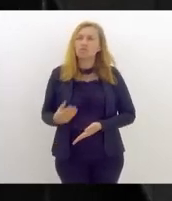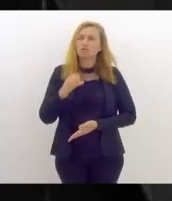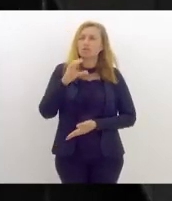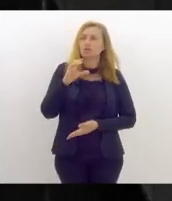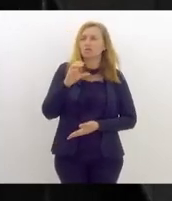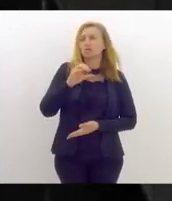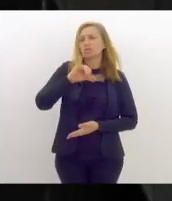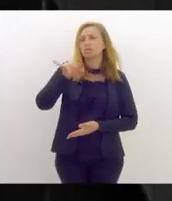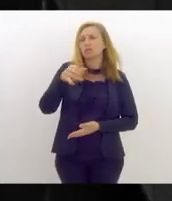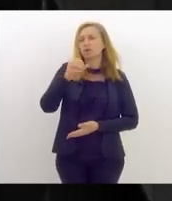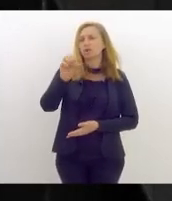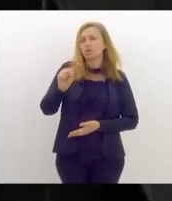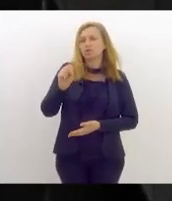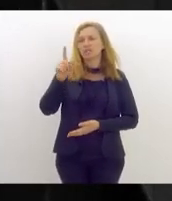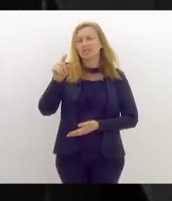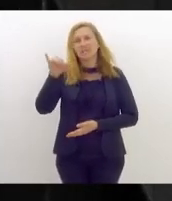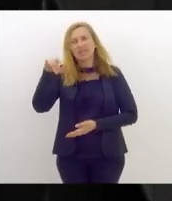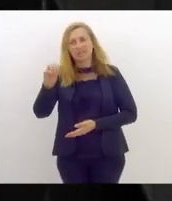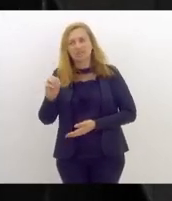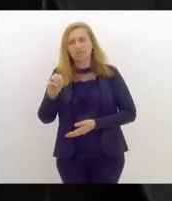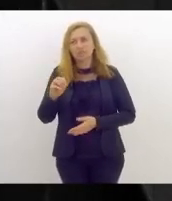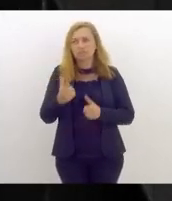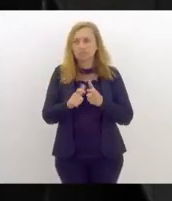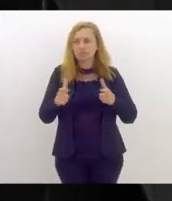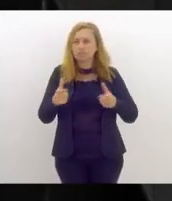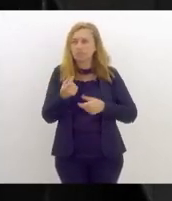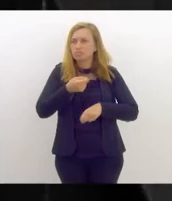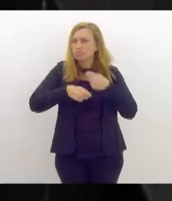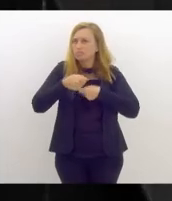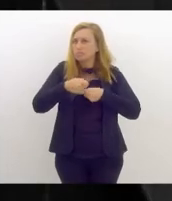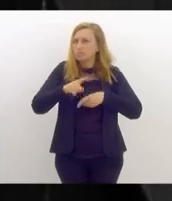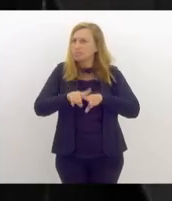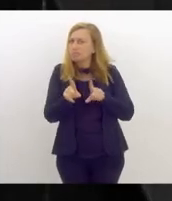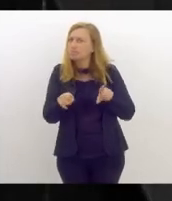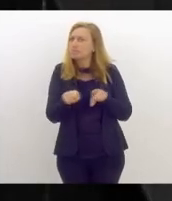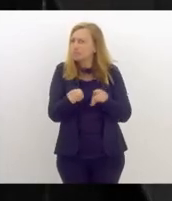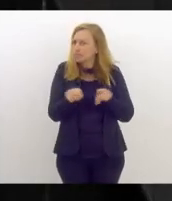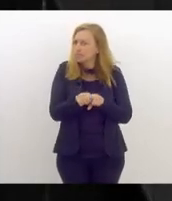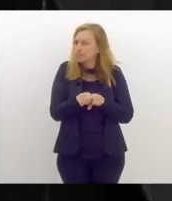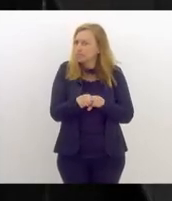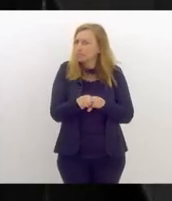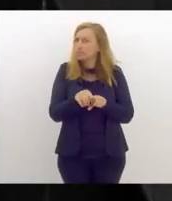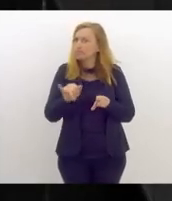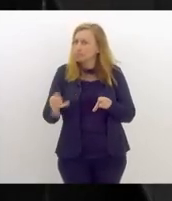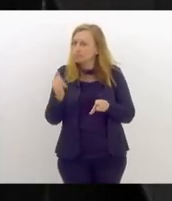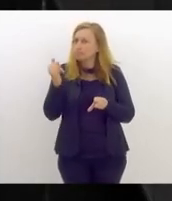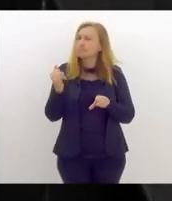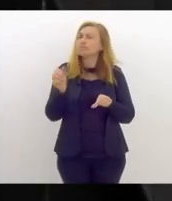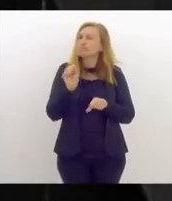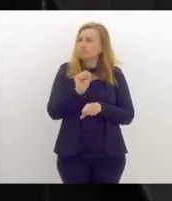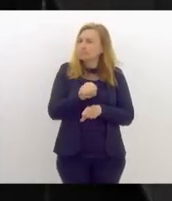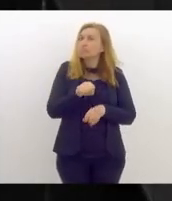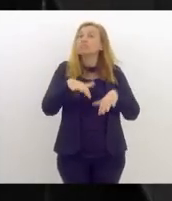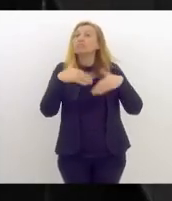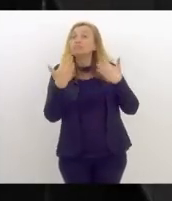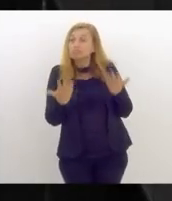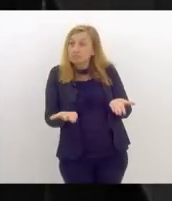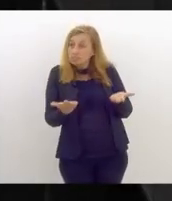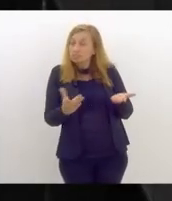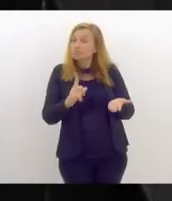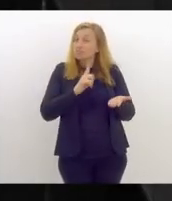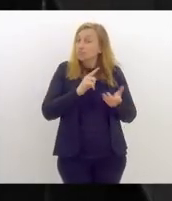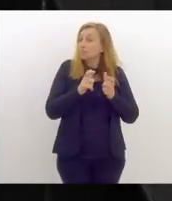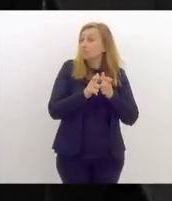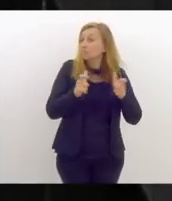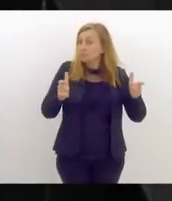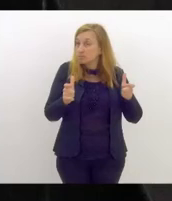que gerou crescimento econômico mas foi o governo também que gerou muita inflação não é então houve